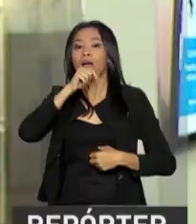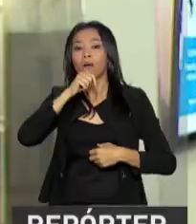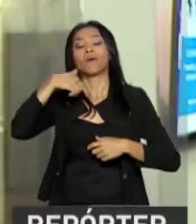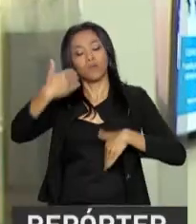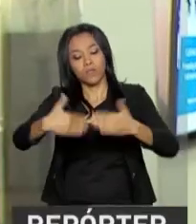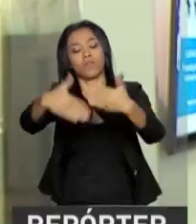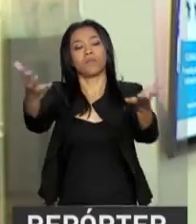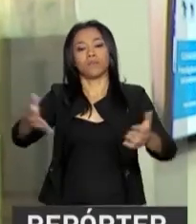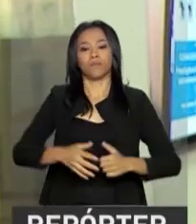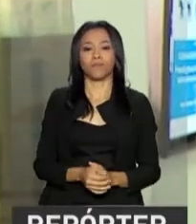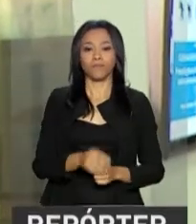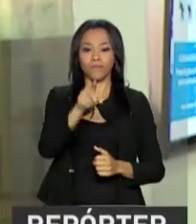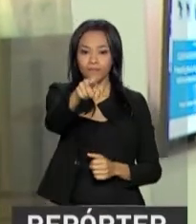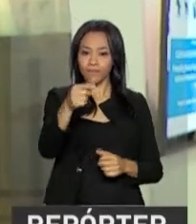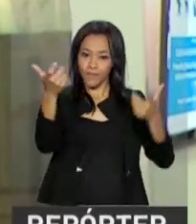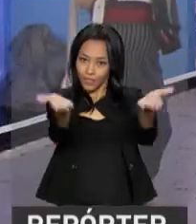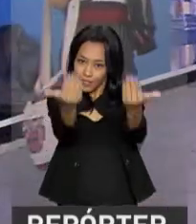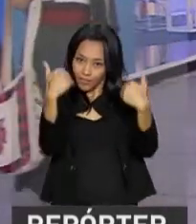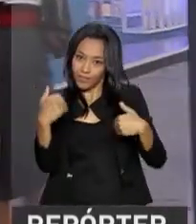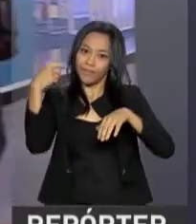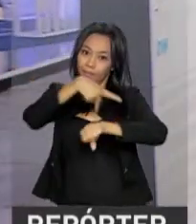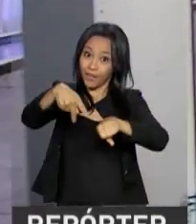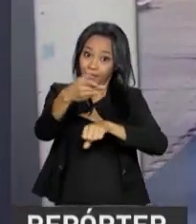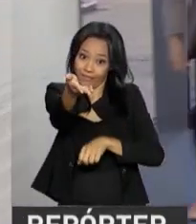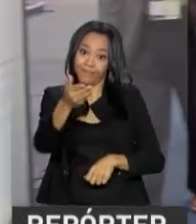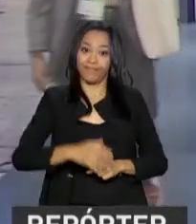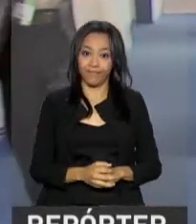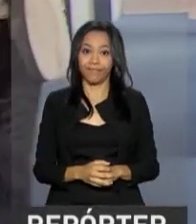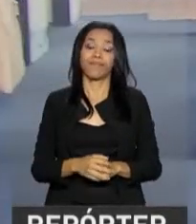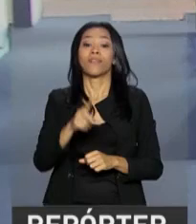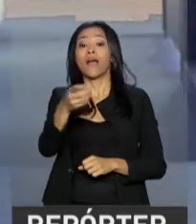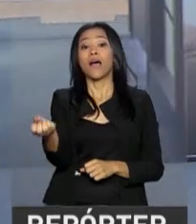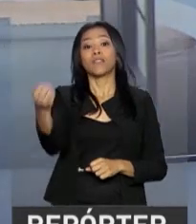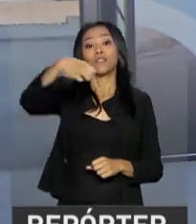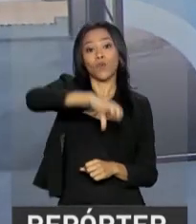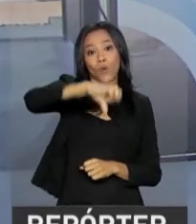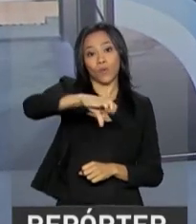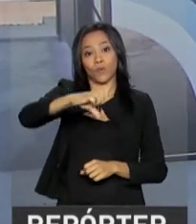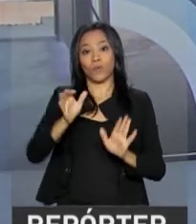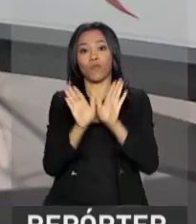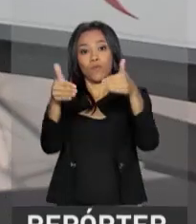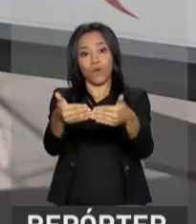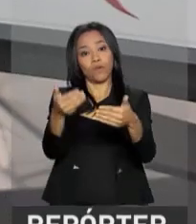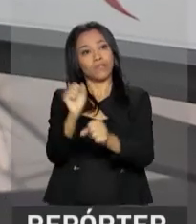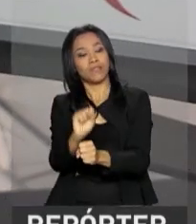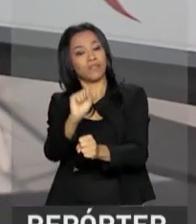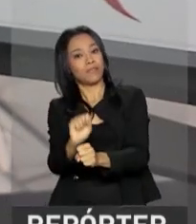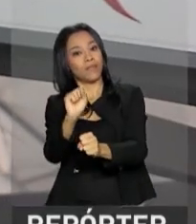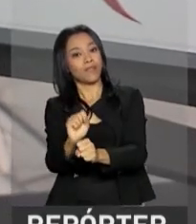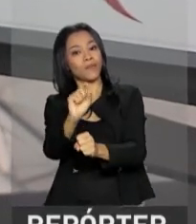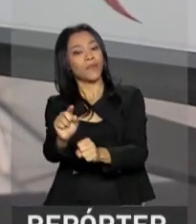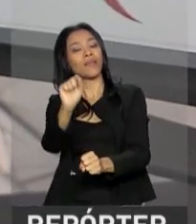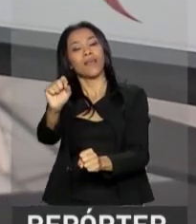durável. Welcome to Senegal, welcome to Africa. Até que a 9ª edição global do evento aconteça, fica aqui